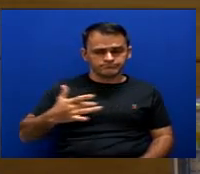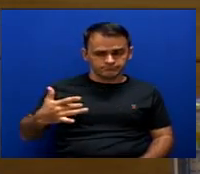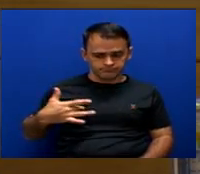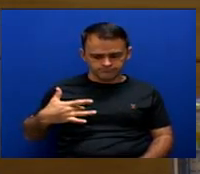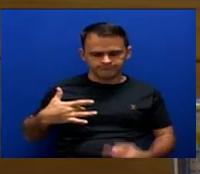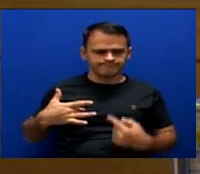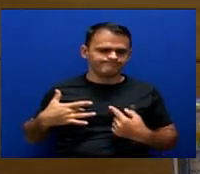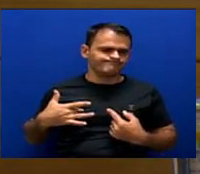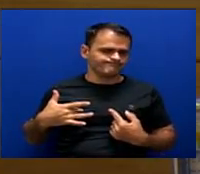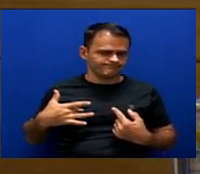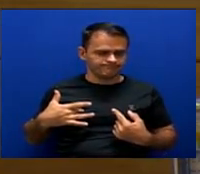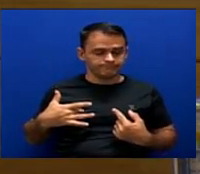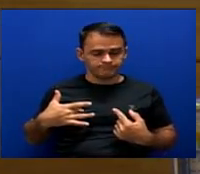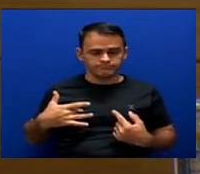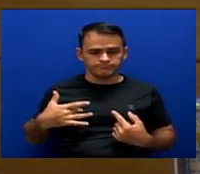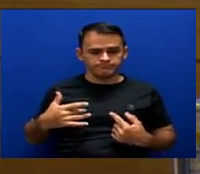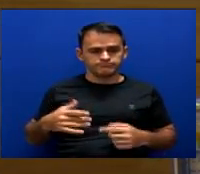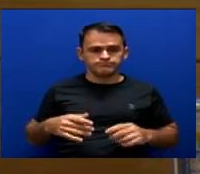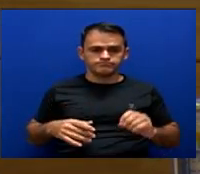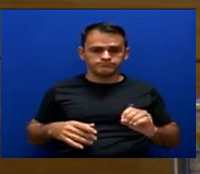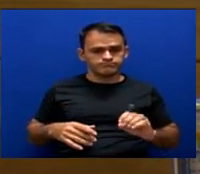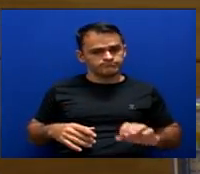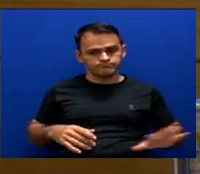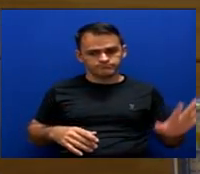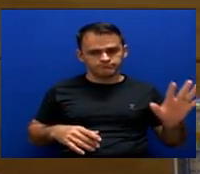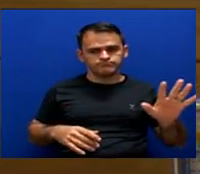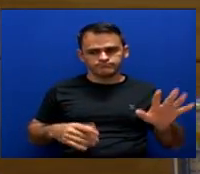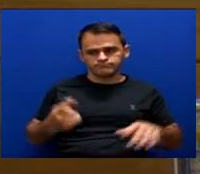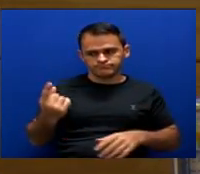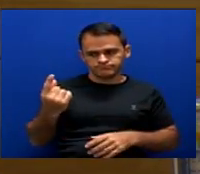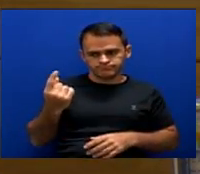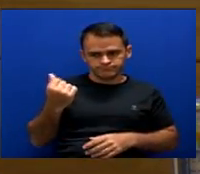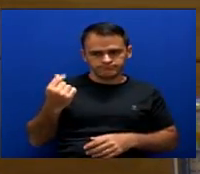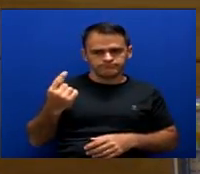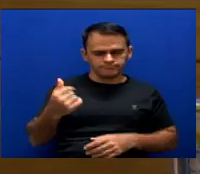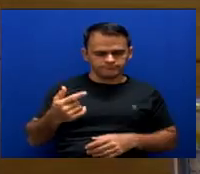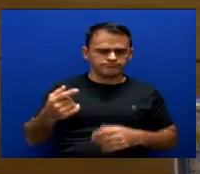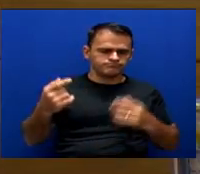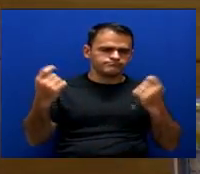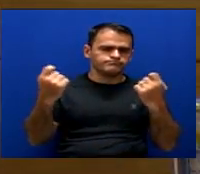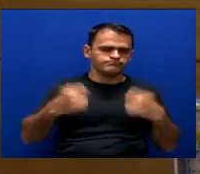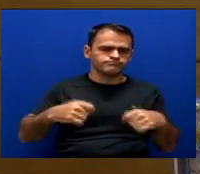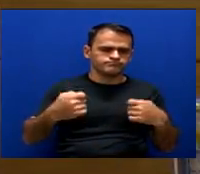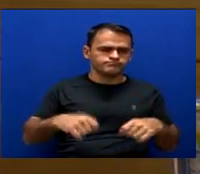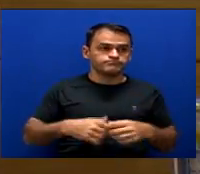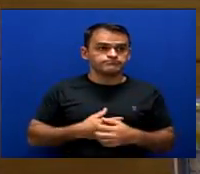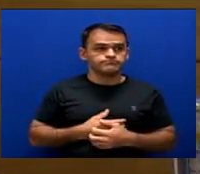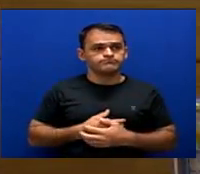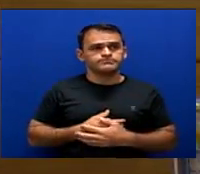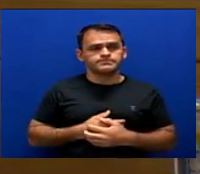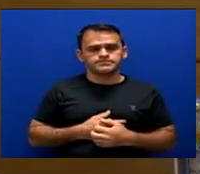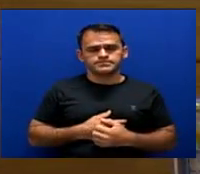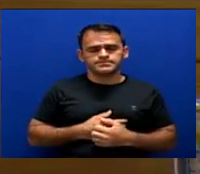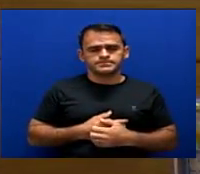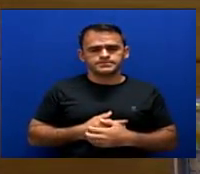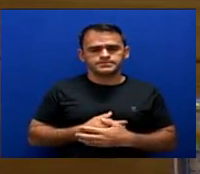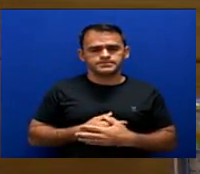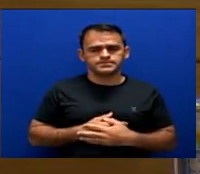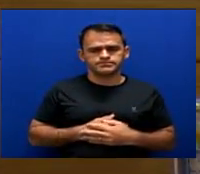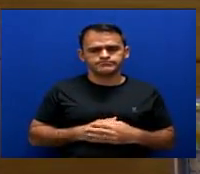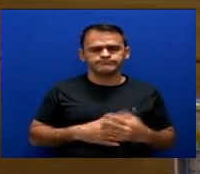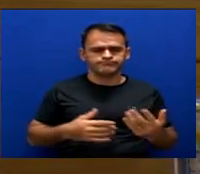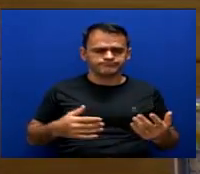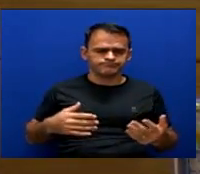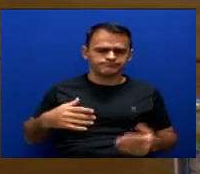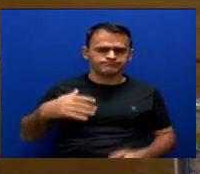preço mas tem custo do turbante e muito consulta e realmente essa partida a